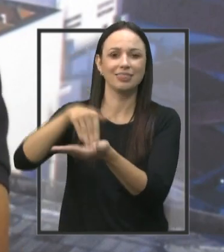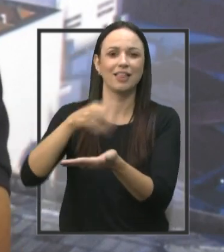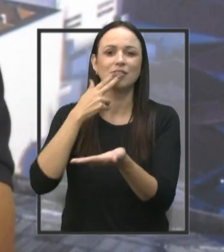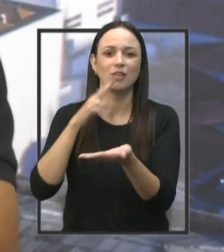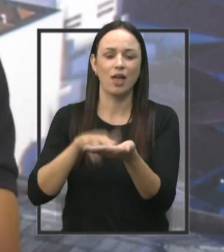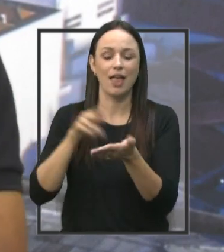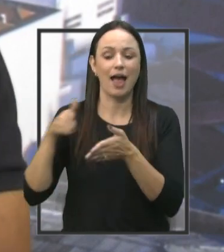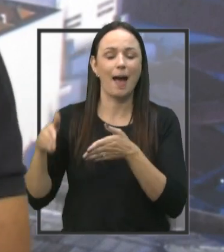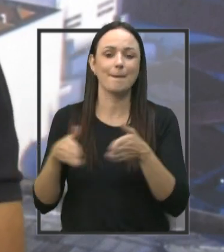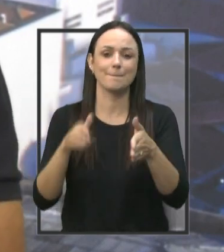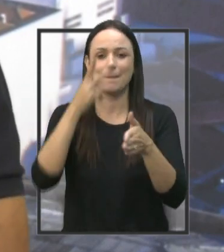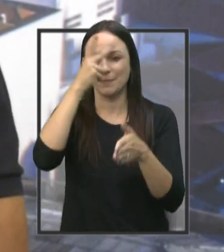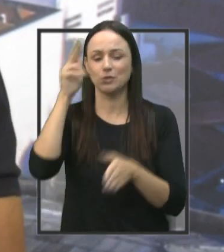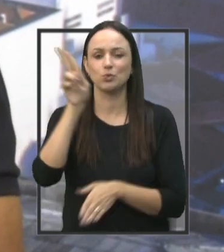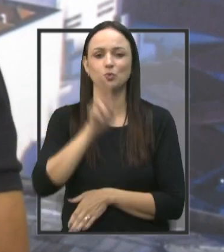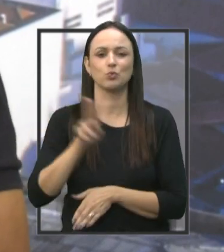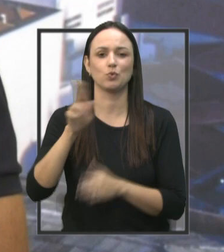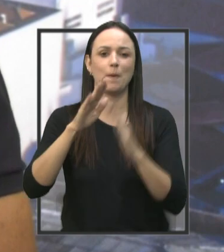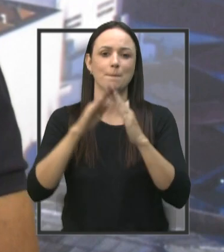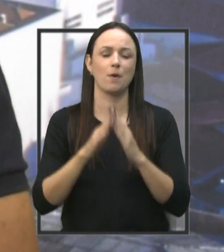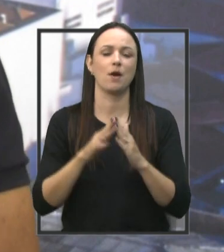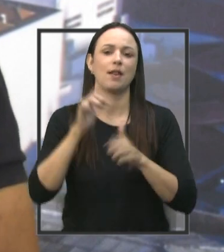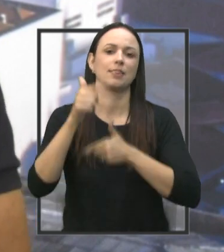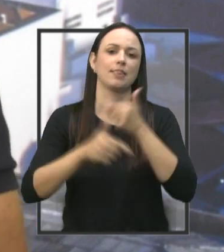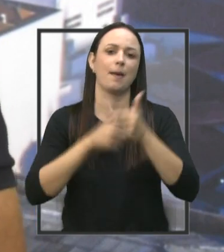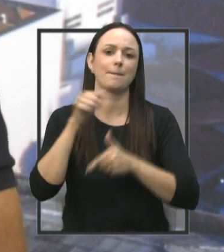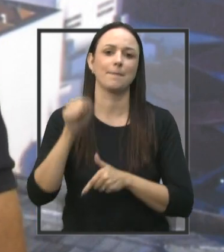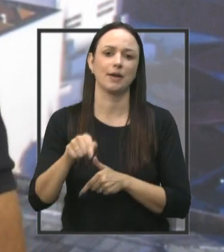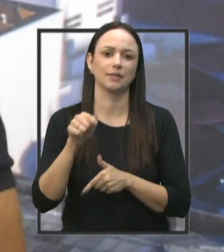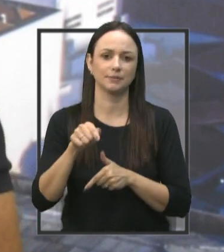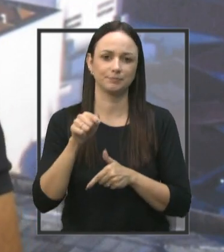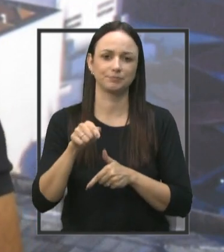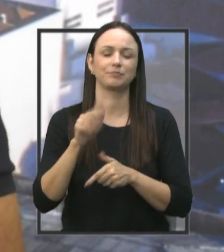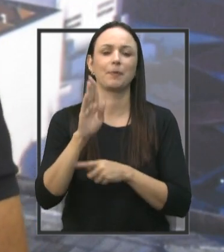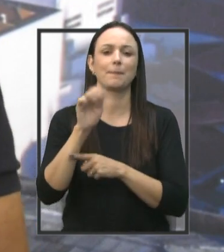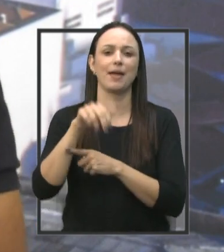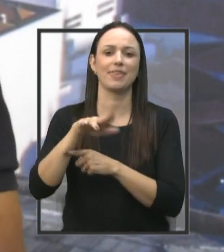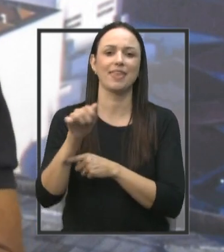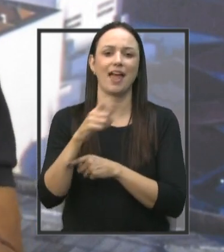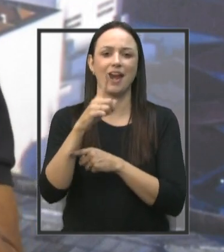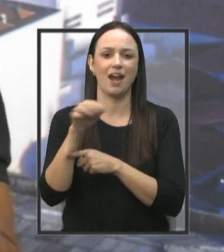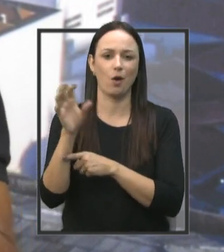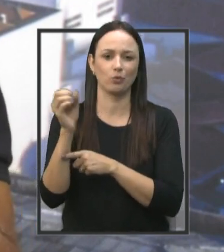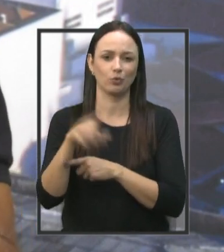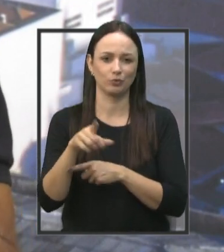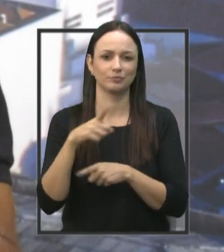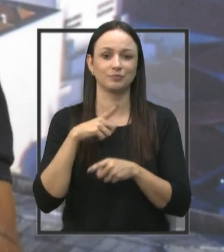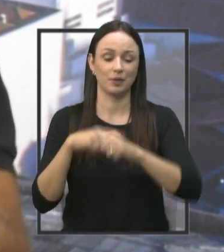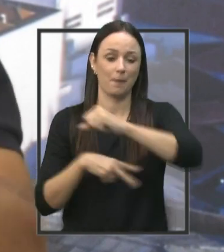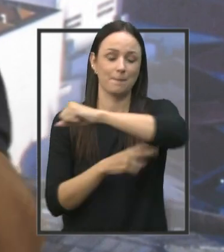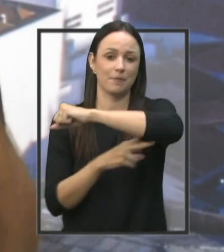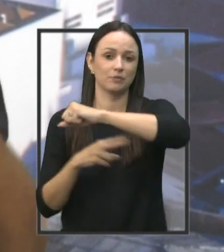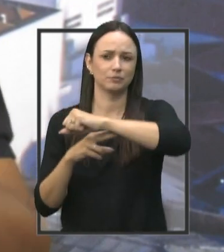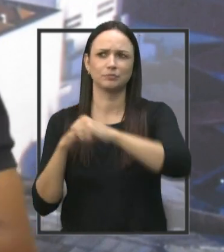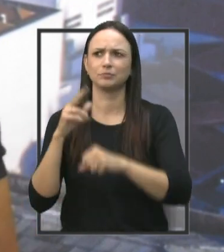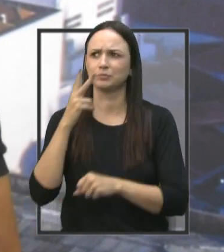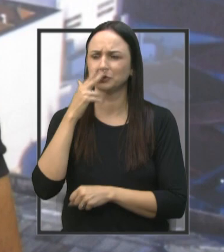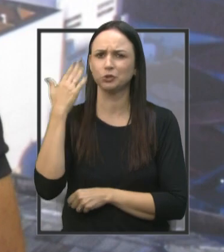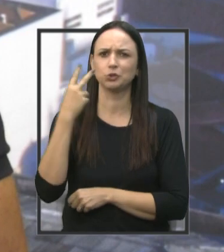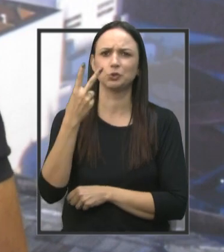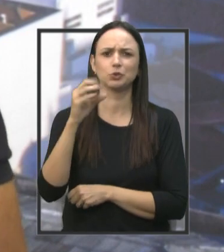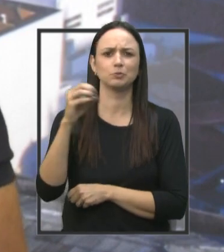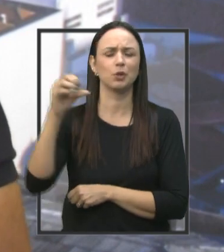caminho muito utilizado pelas pessoas que moram e trabalham no bairro do Banharão Novo. Essa ali uma ponte que jamais, acho que